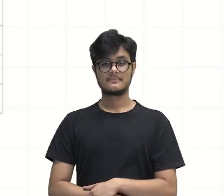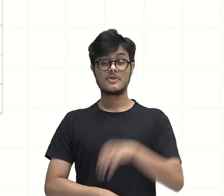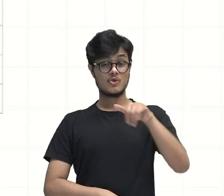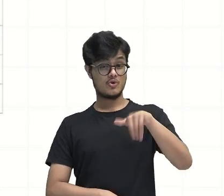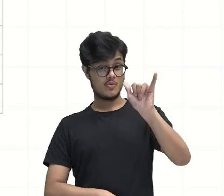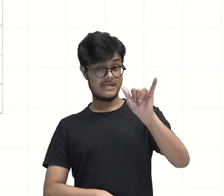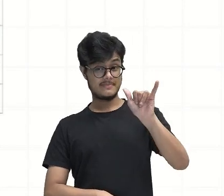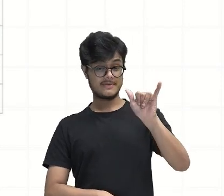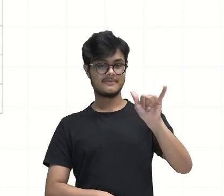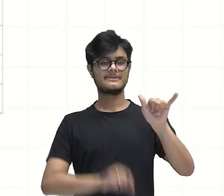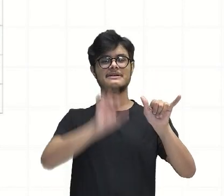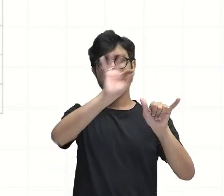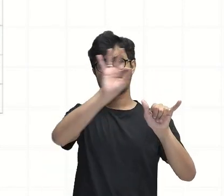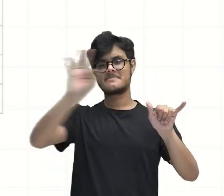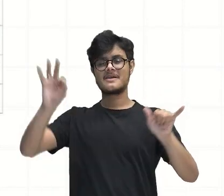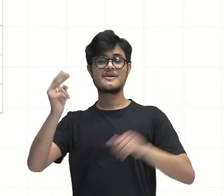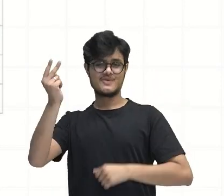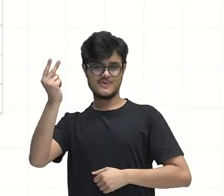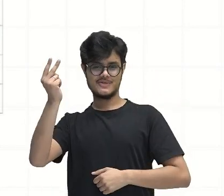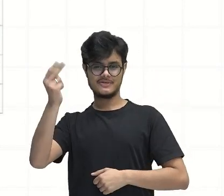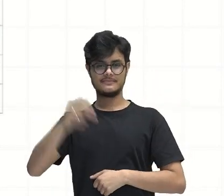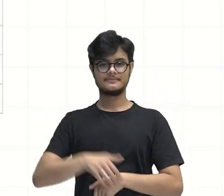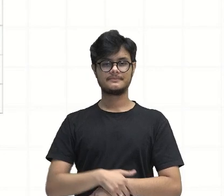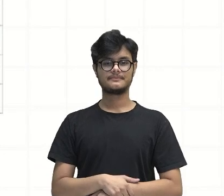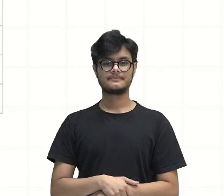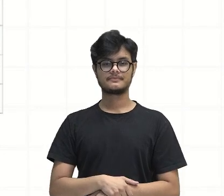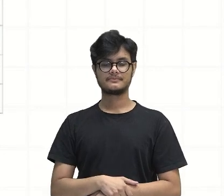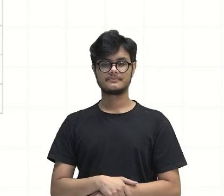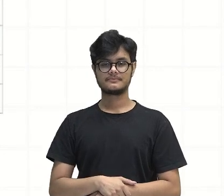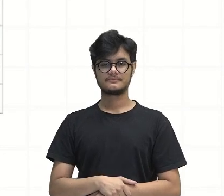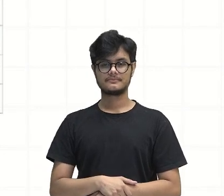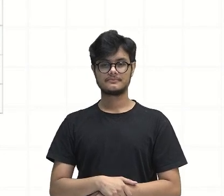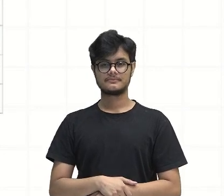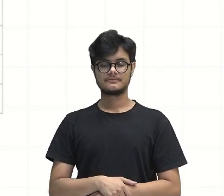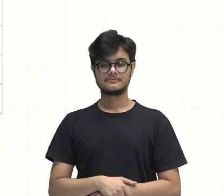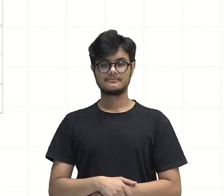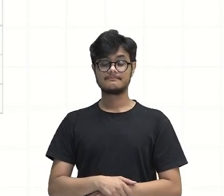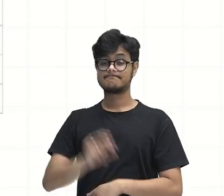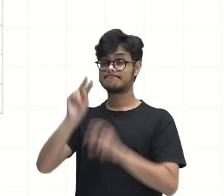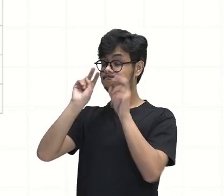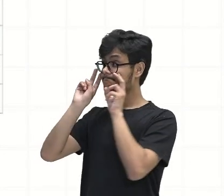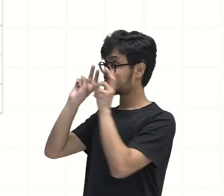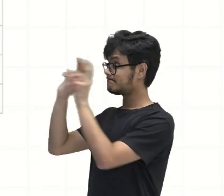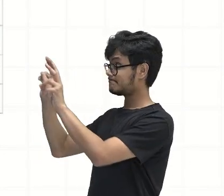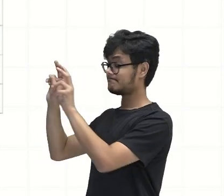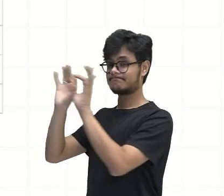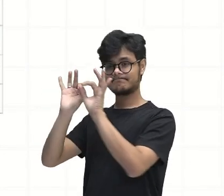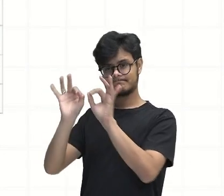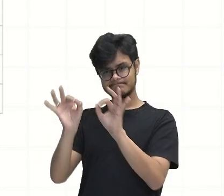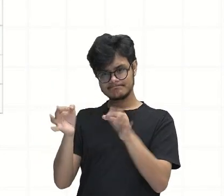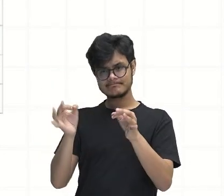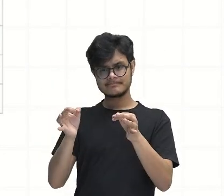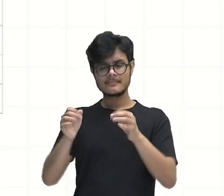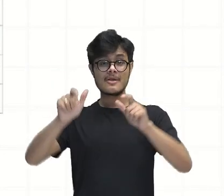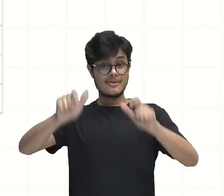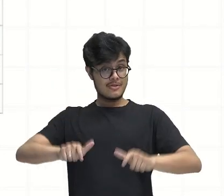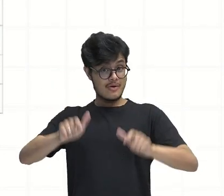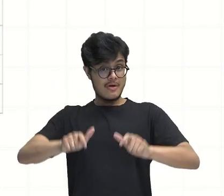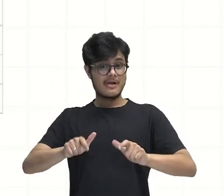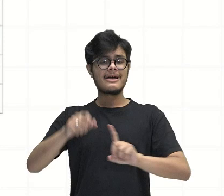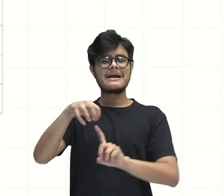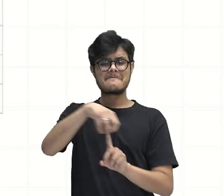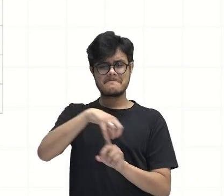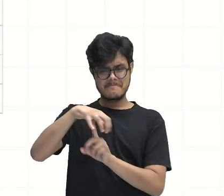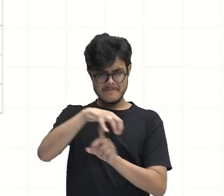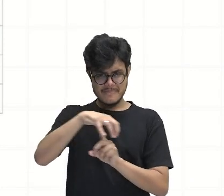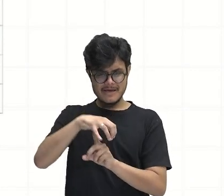coordenada do y vai ser exatamente 2. Então, essas aqui são as